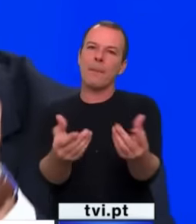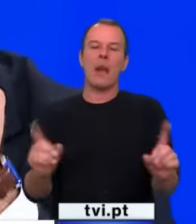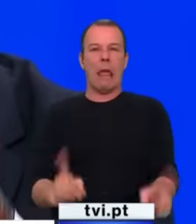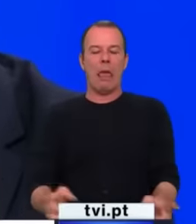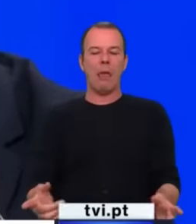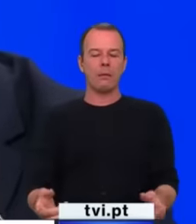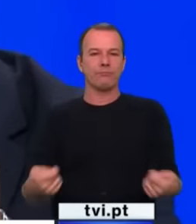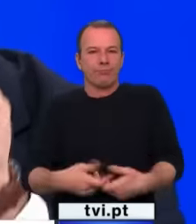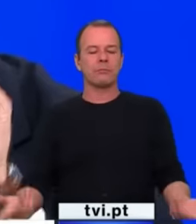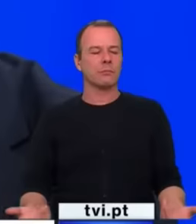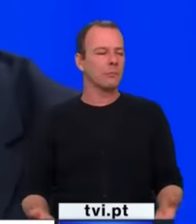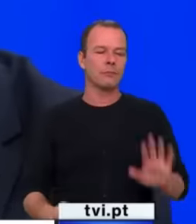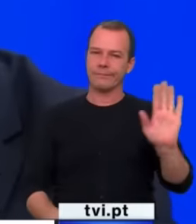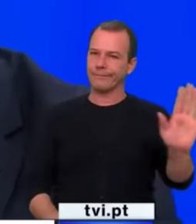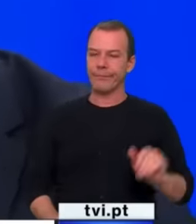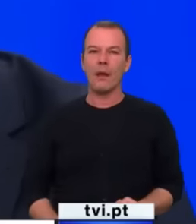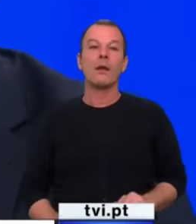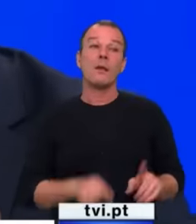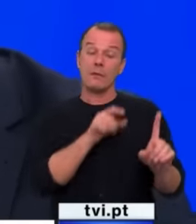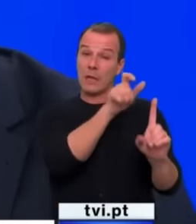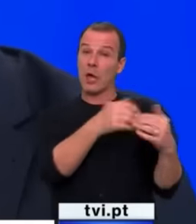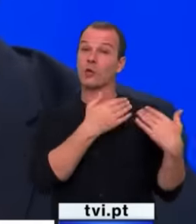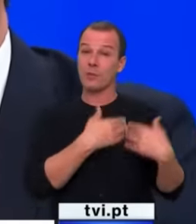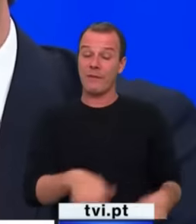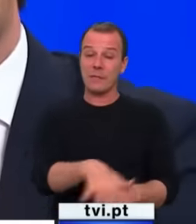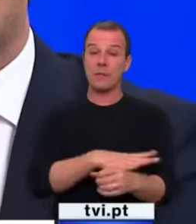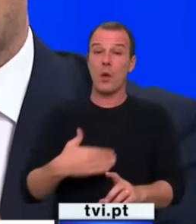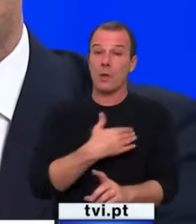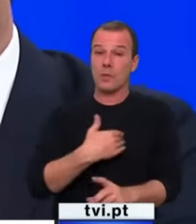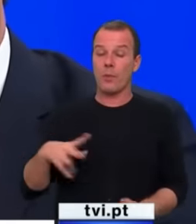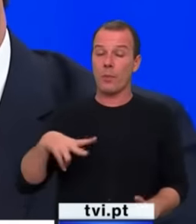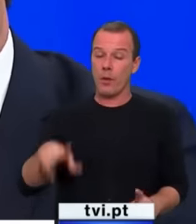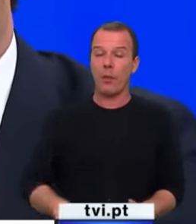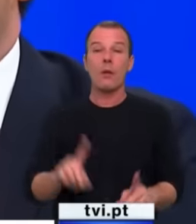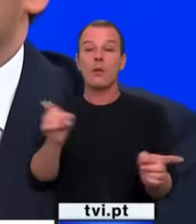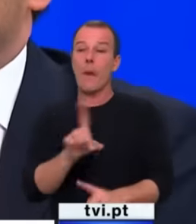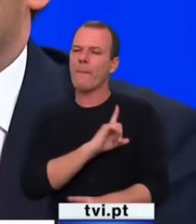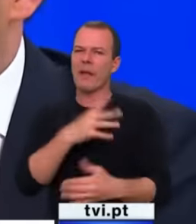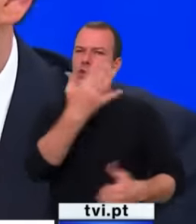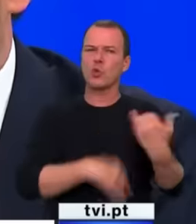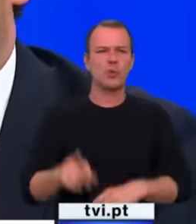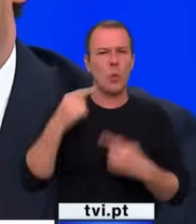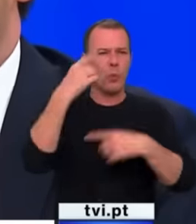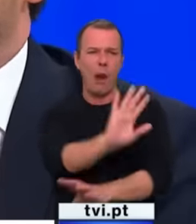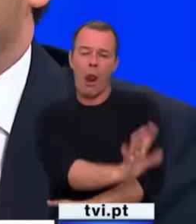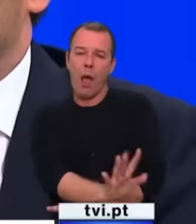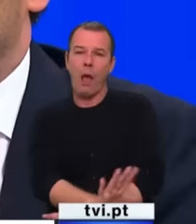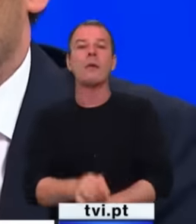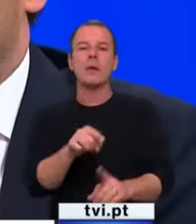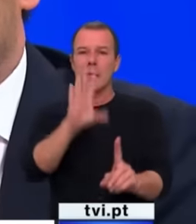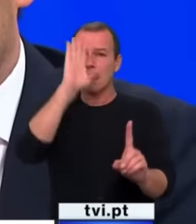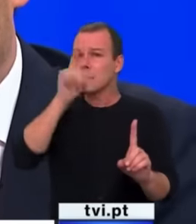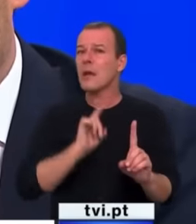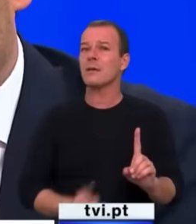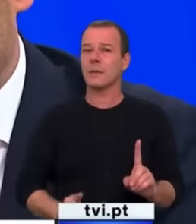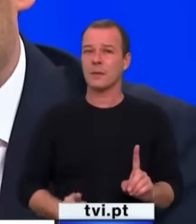que é responsável pelo estado da saúde em Portugal, o Chega propõe não que o privado substitua o público, e o Pedro Nuno Santos sabe muito bem que 40%... É isso que